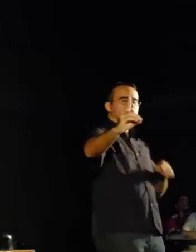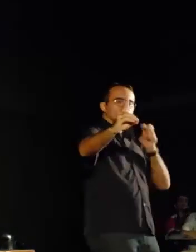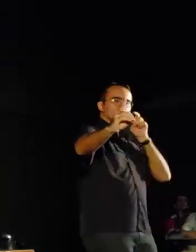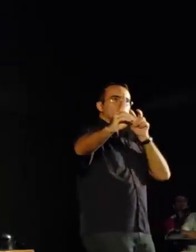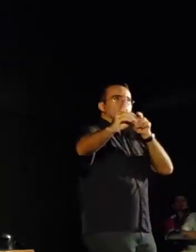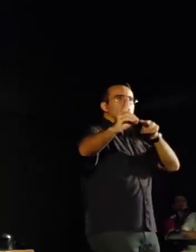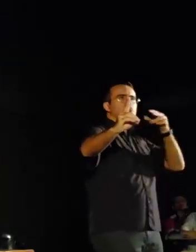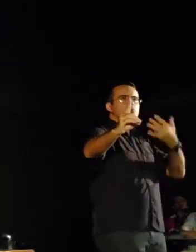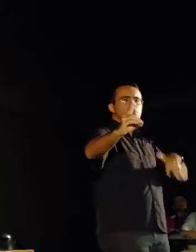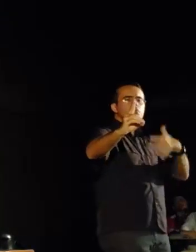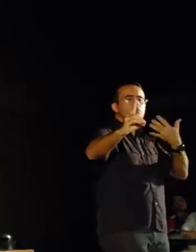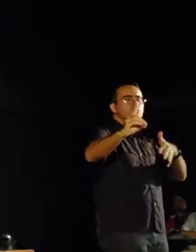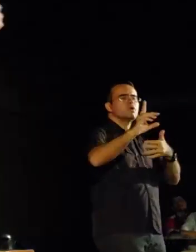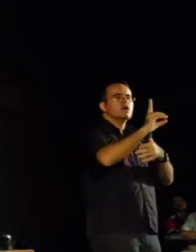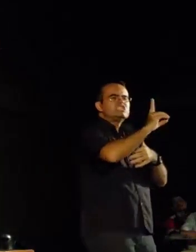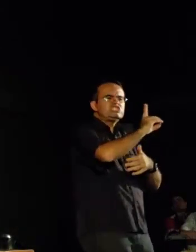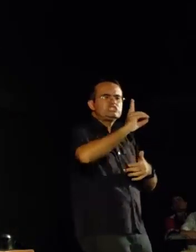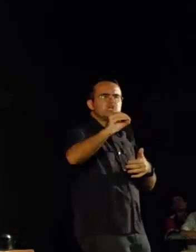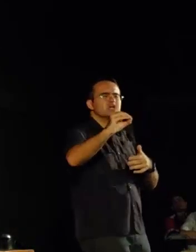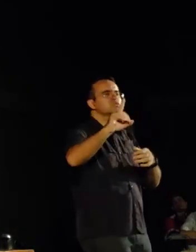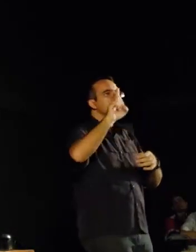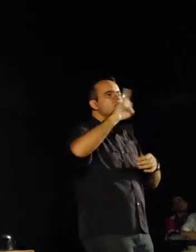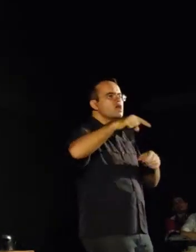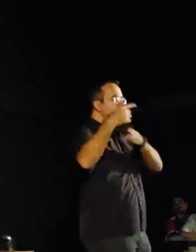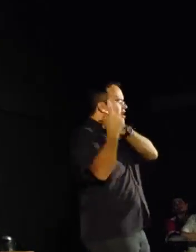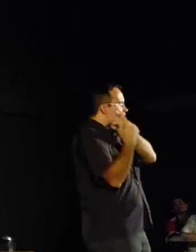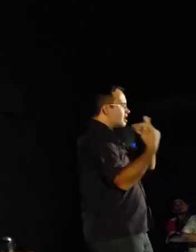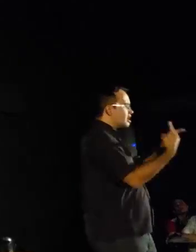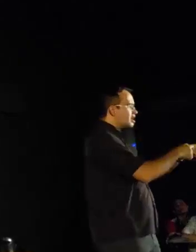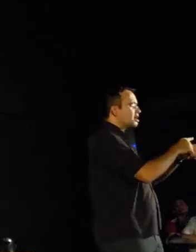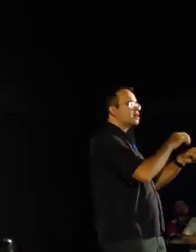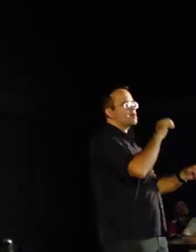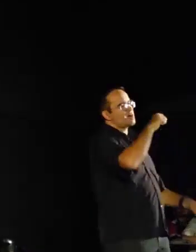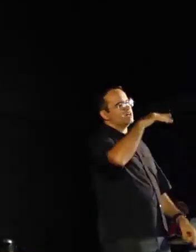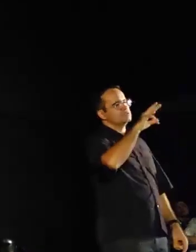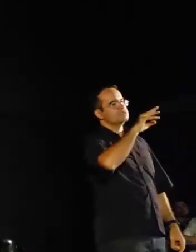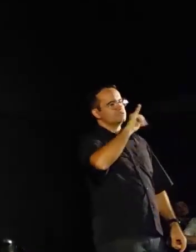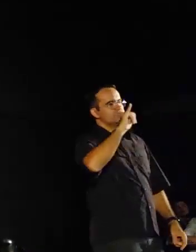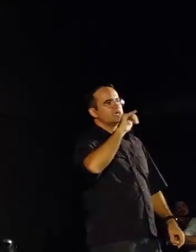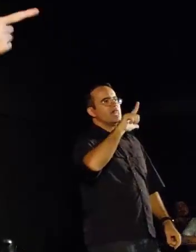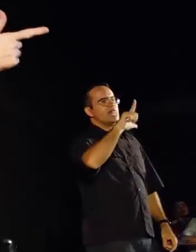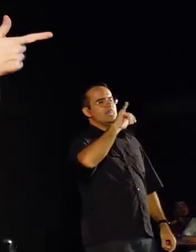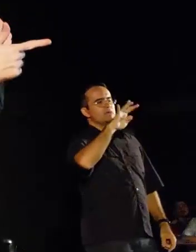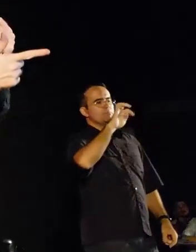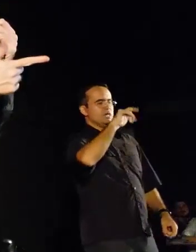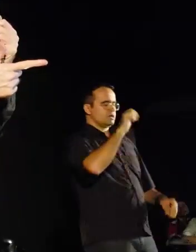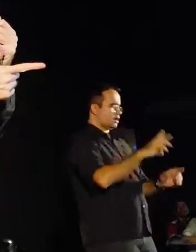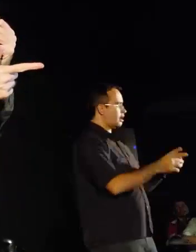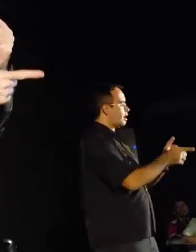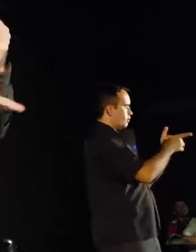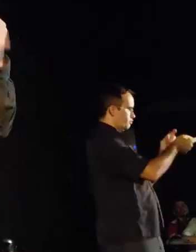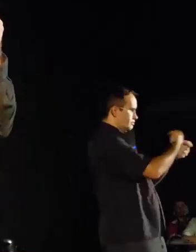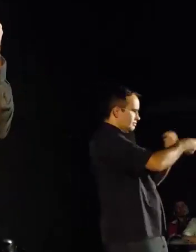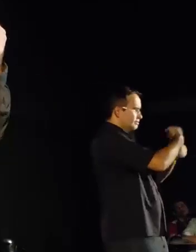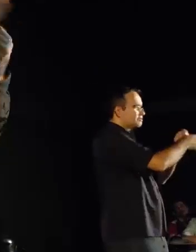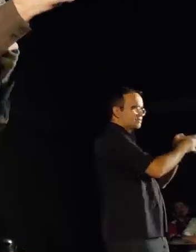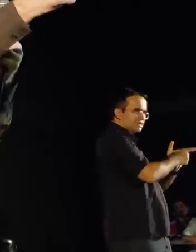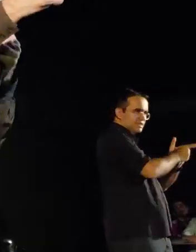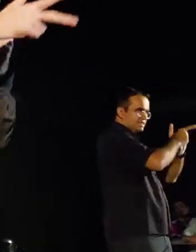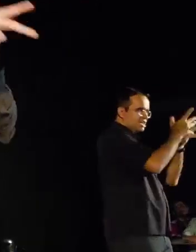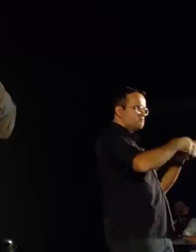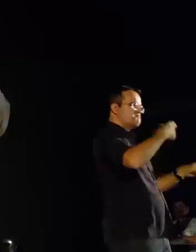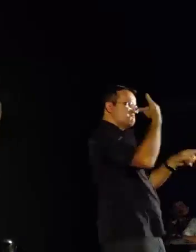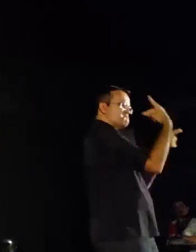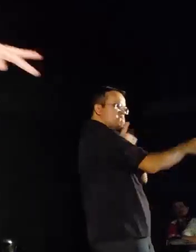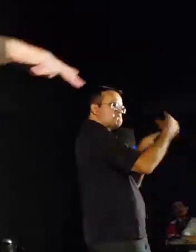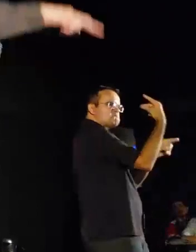uma extrema-direita antiliberal, do ponto de vista econômico, protecionista, que fazia